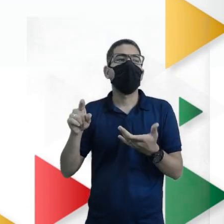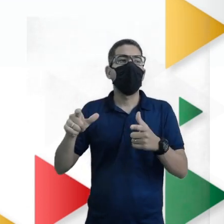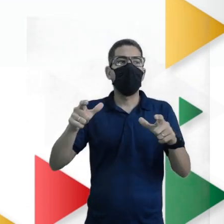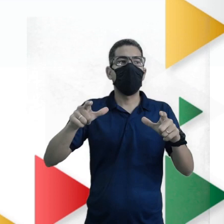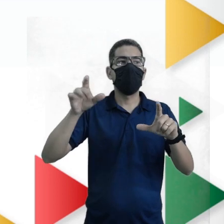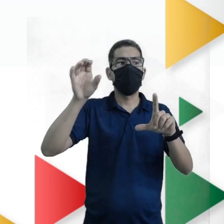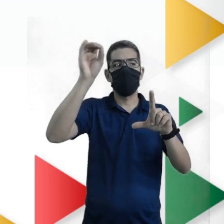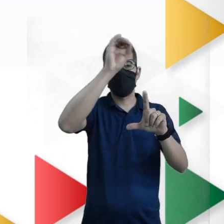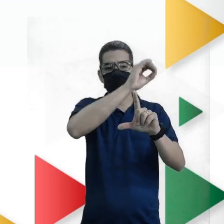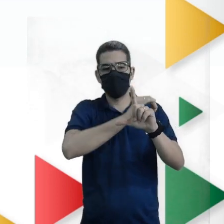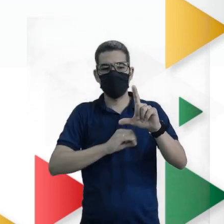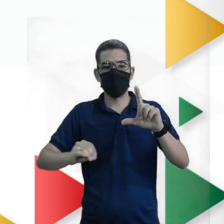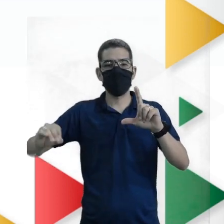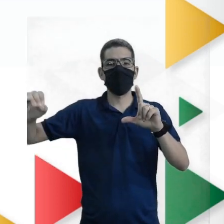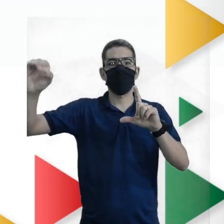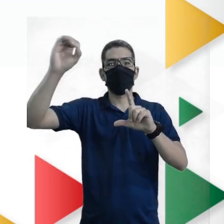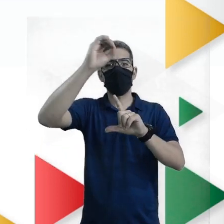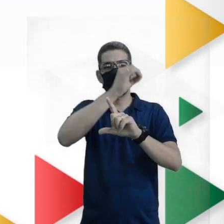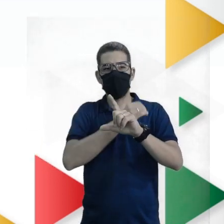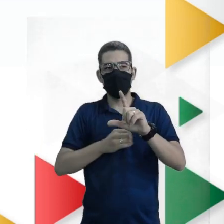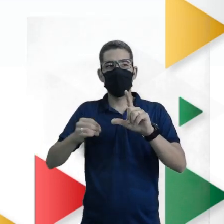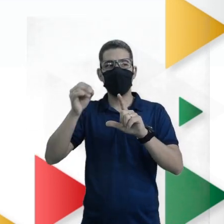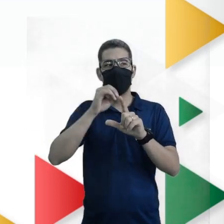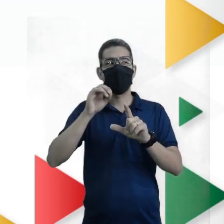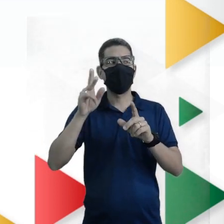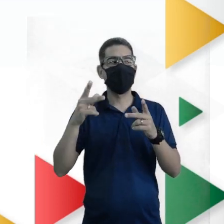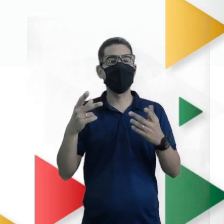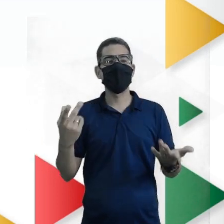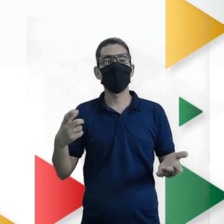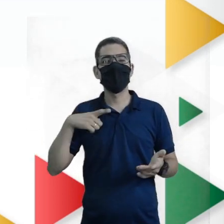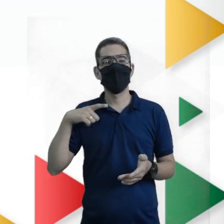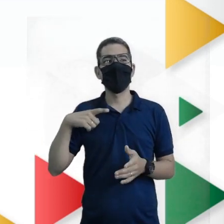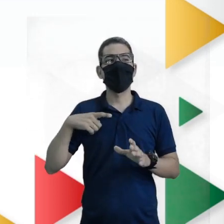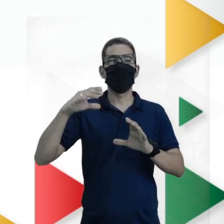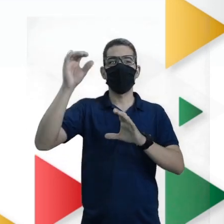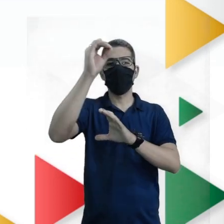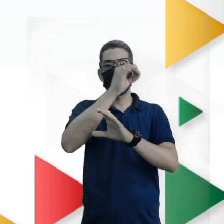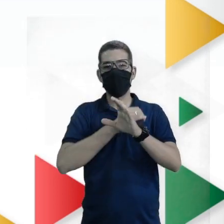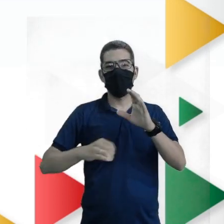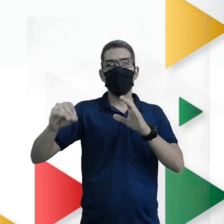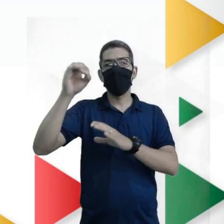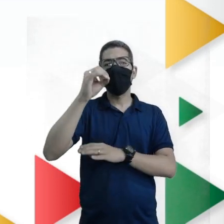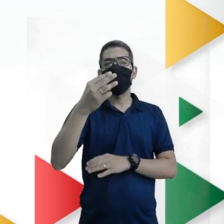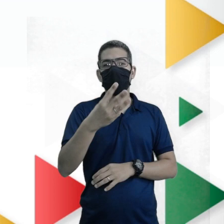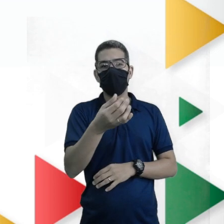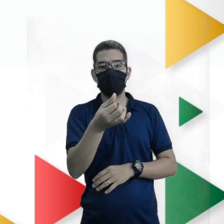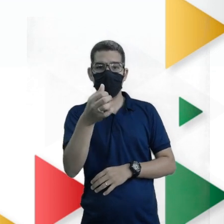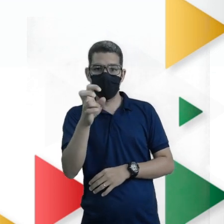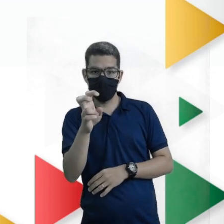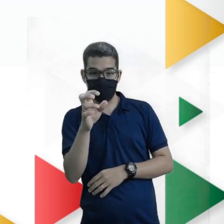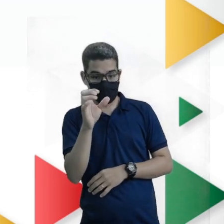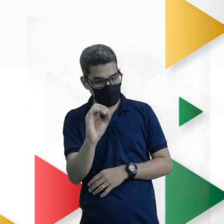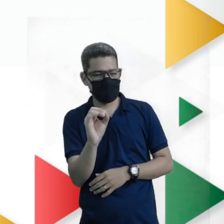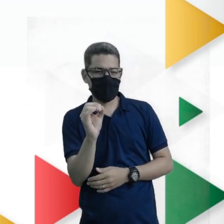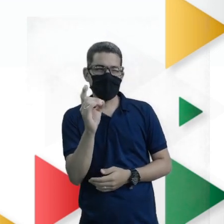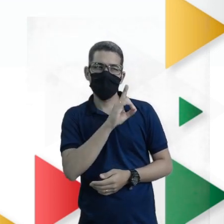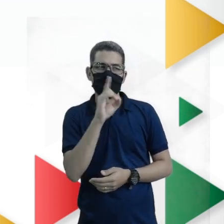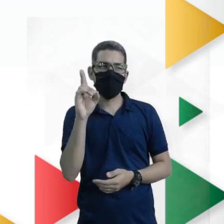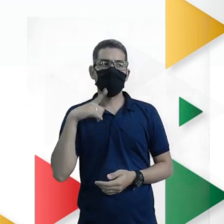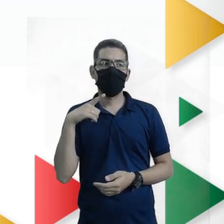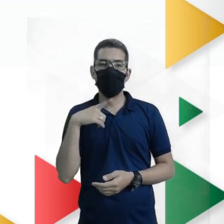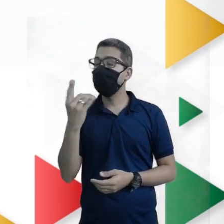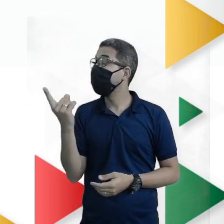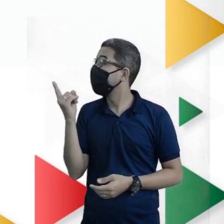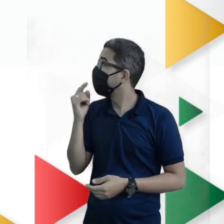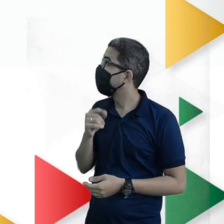levando 360 dias para dar uma volta completa. Então, para eles era mais ou menos assim, tá? Do jeito que você está vendo essa imagem aí, vou